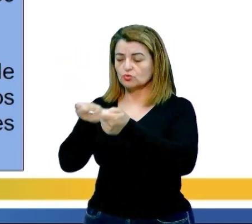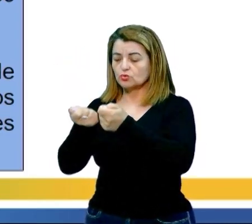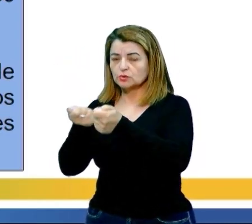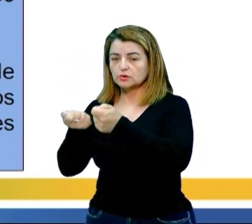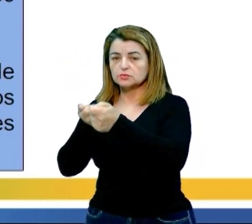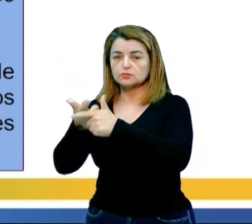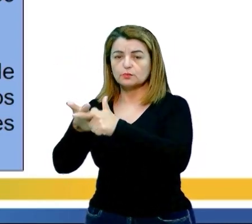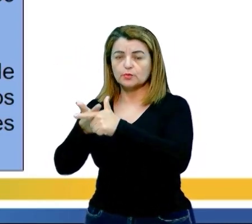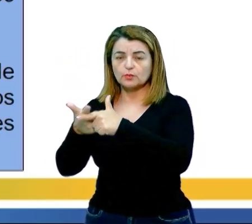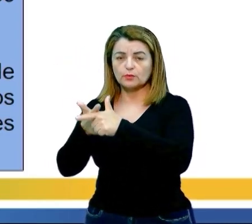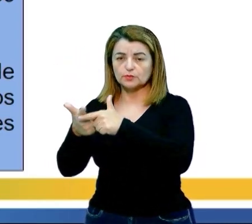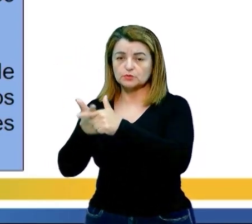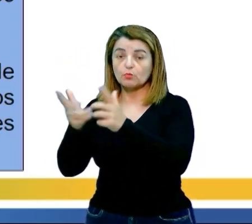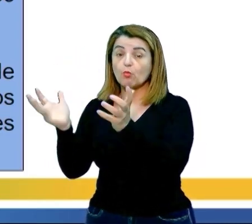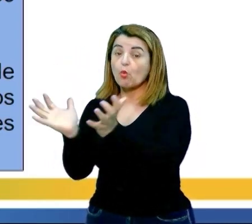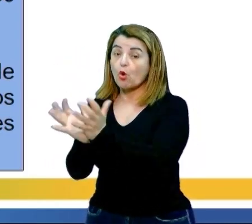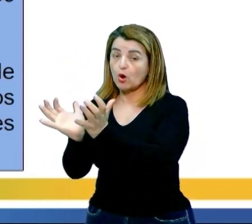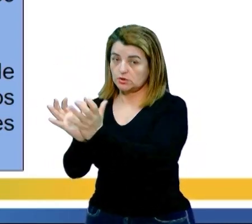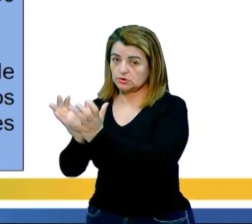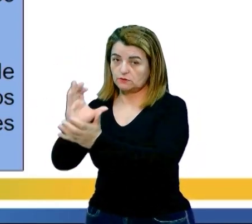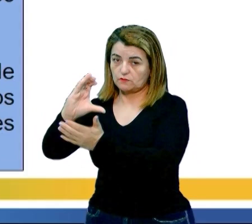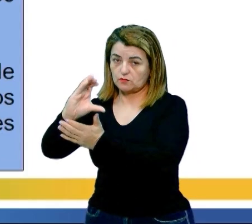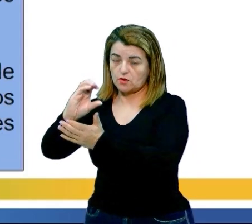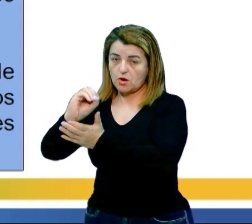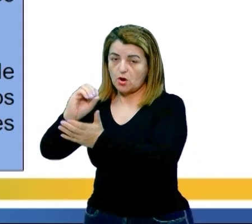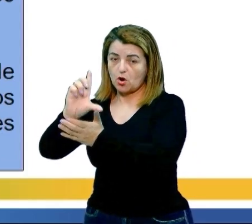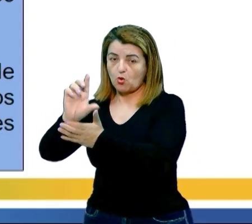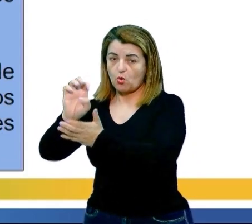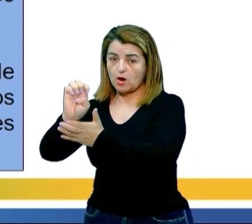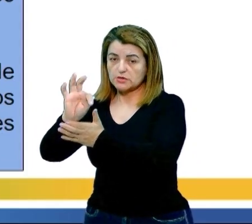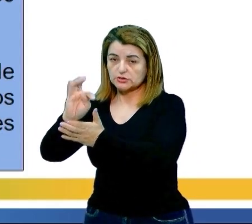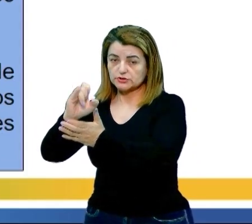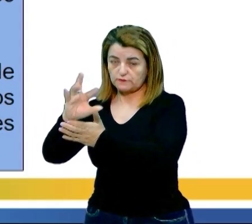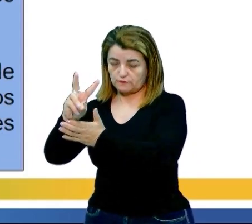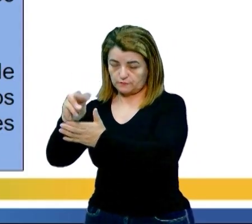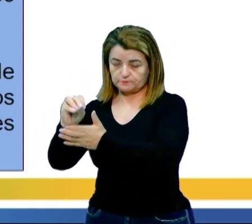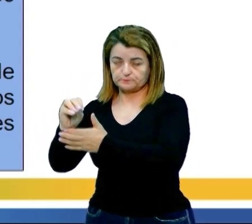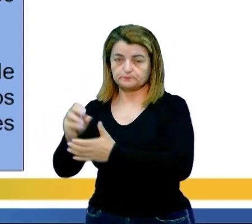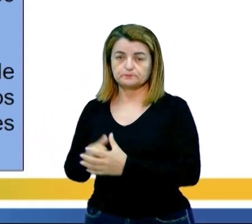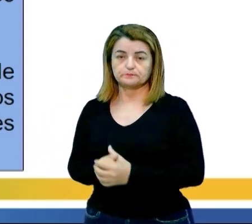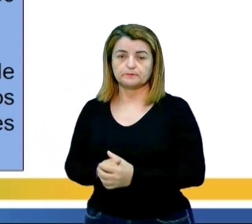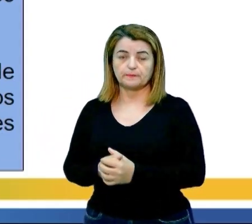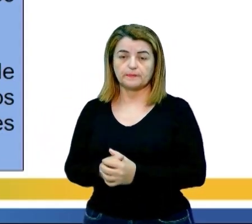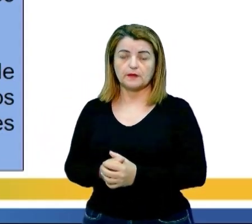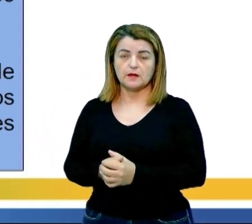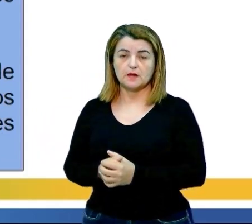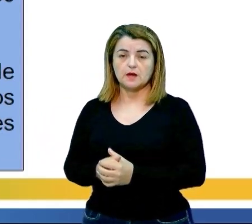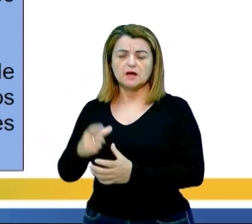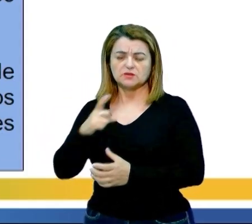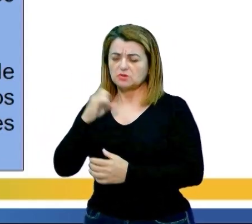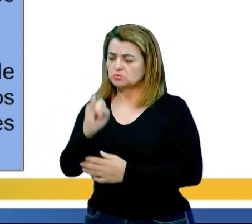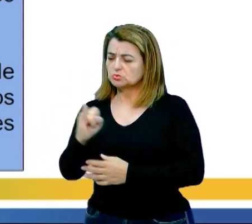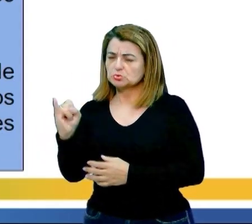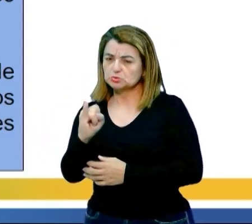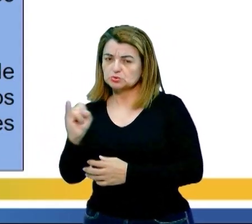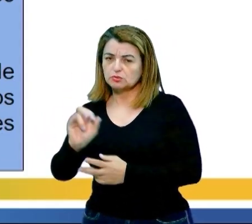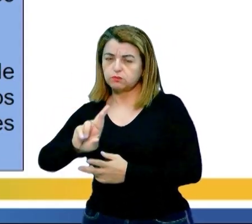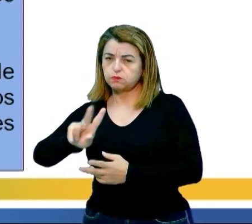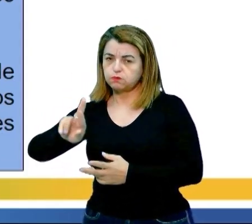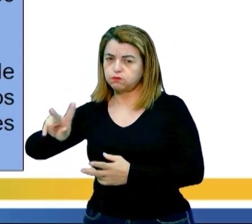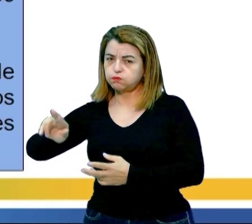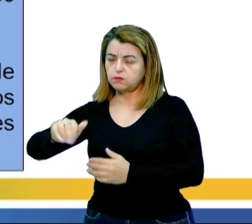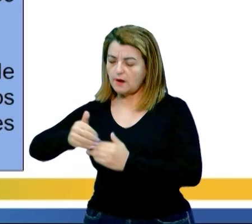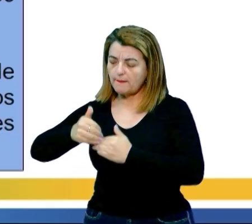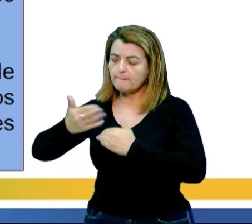dos problemas coletivos. Os problemas coletivos. Muitas instituições, além do Estado,